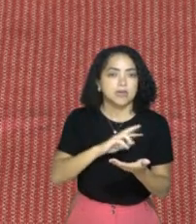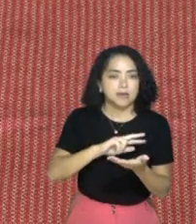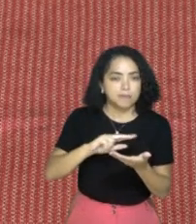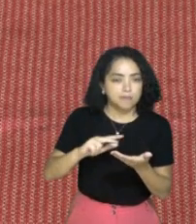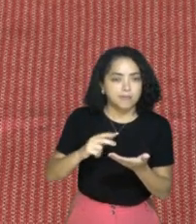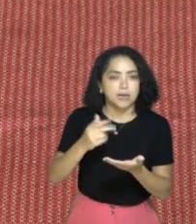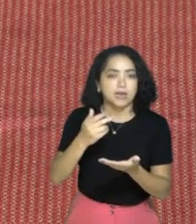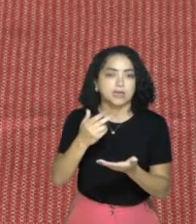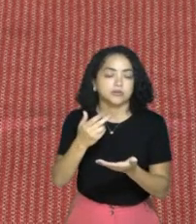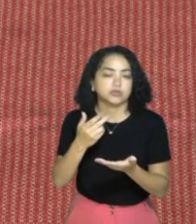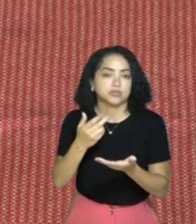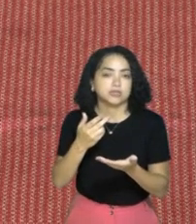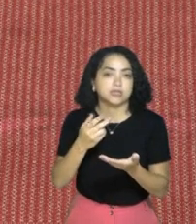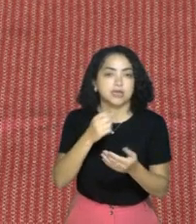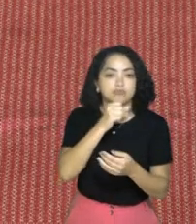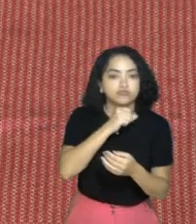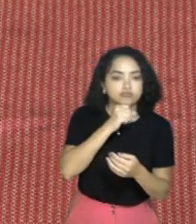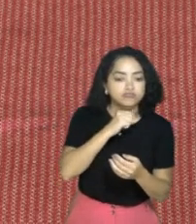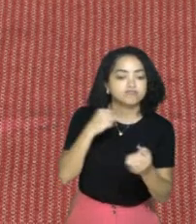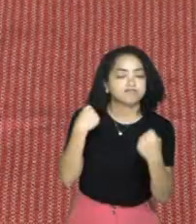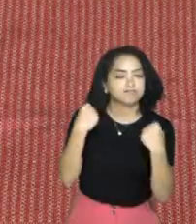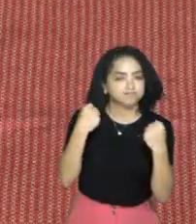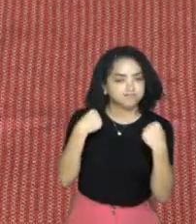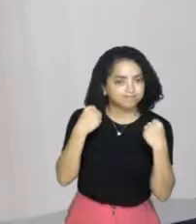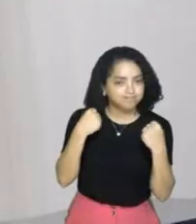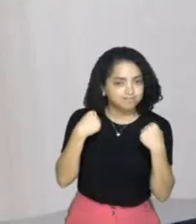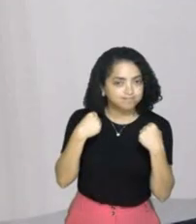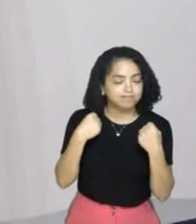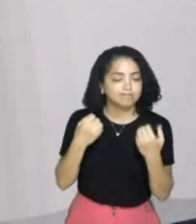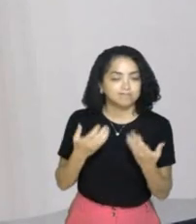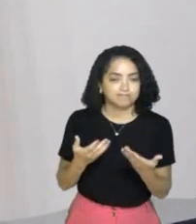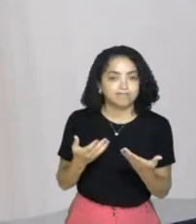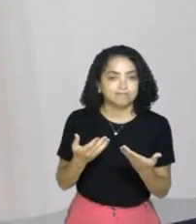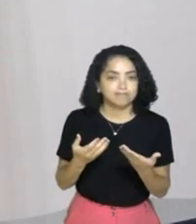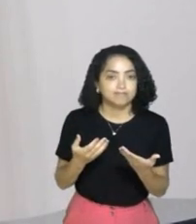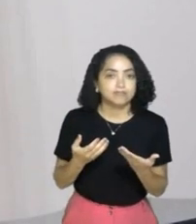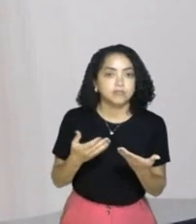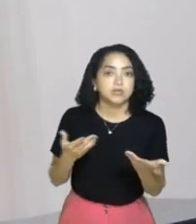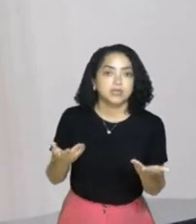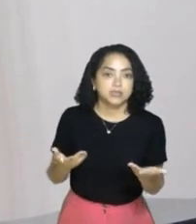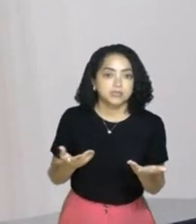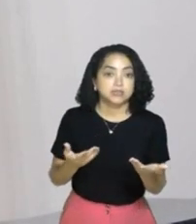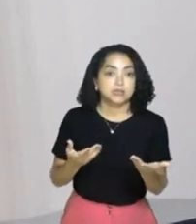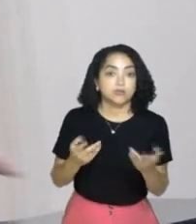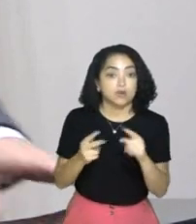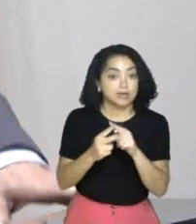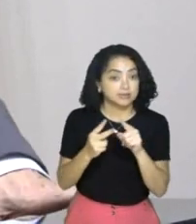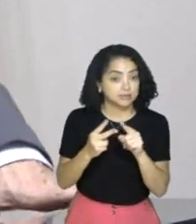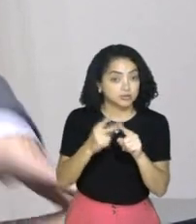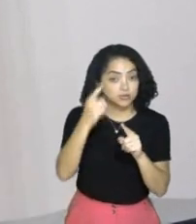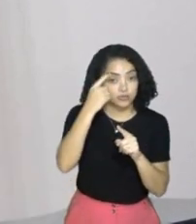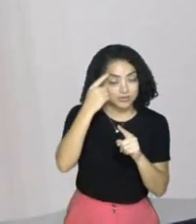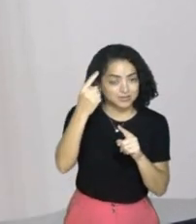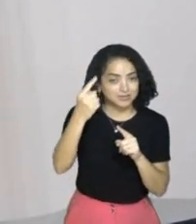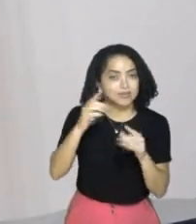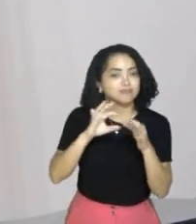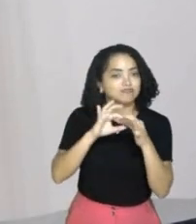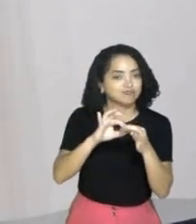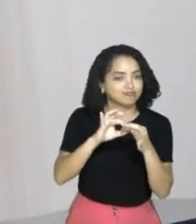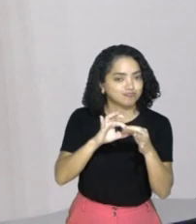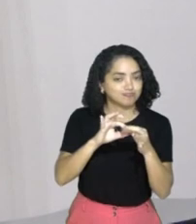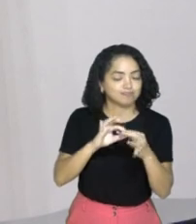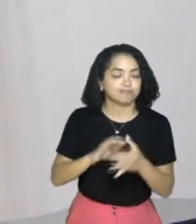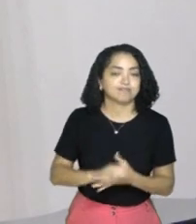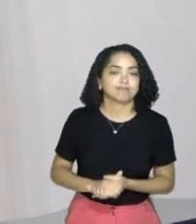idade e um auxílio para a prática Então eu acho que até de repente essas duas ideias podem se casar né